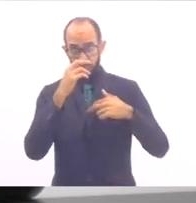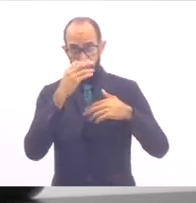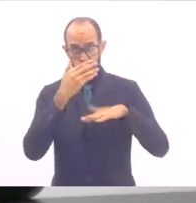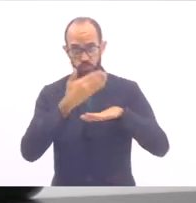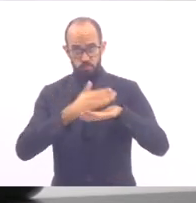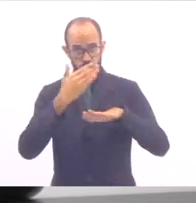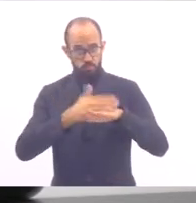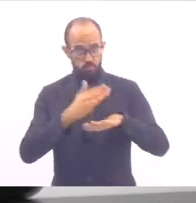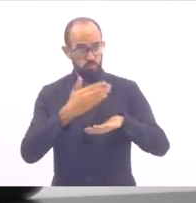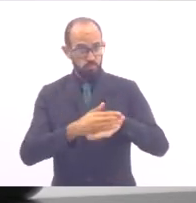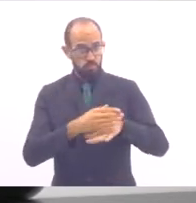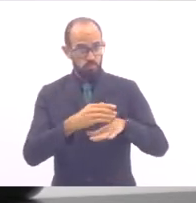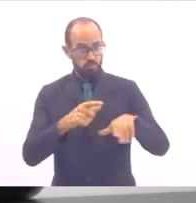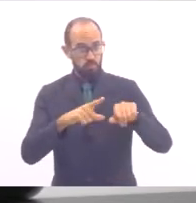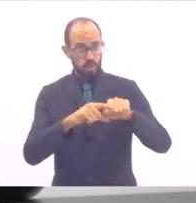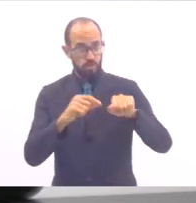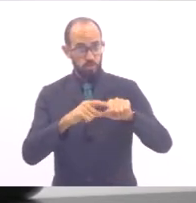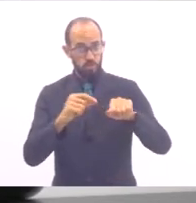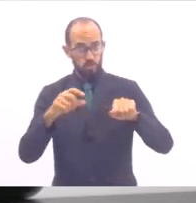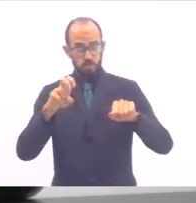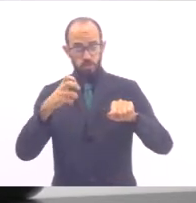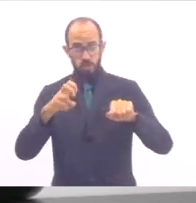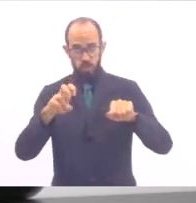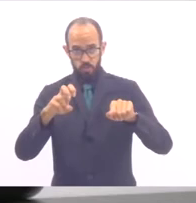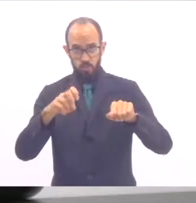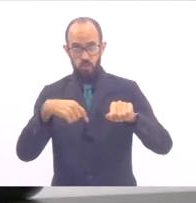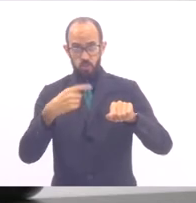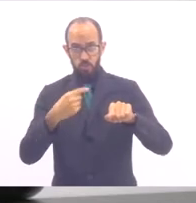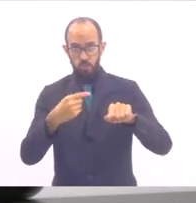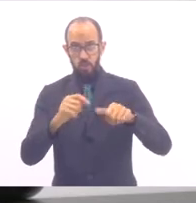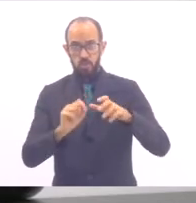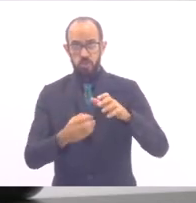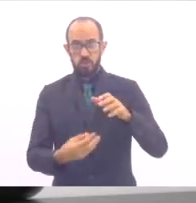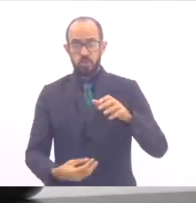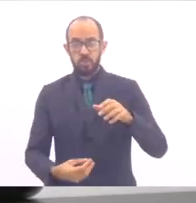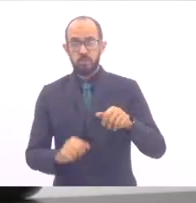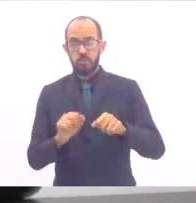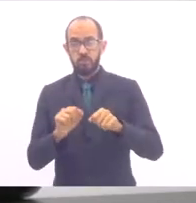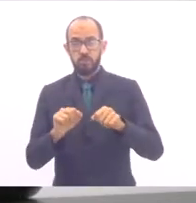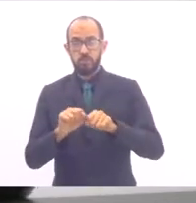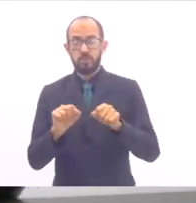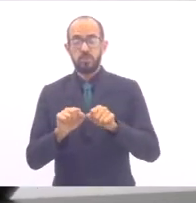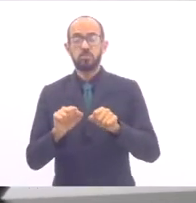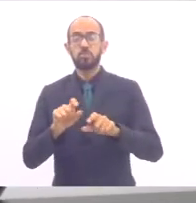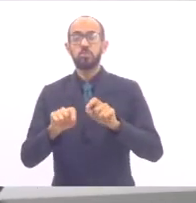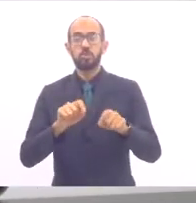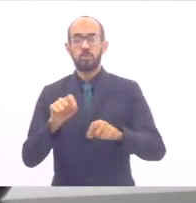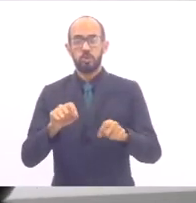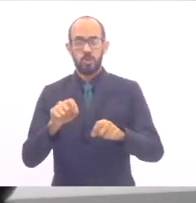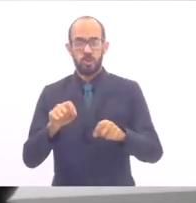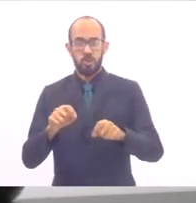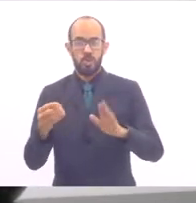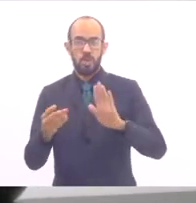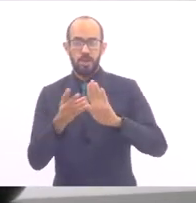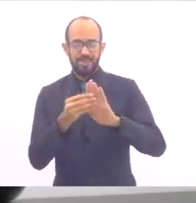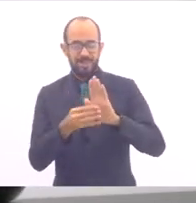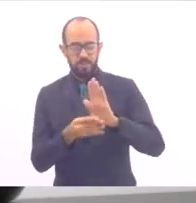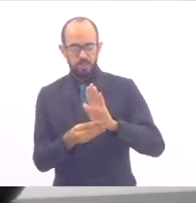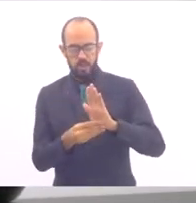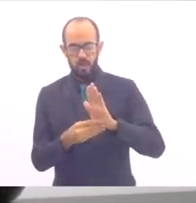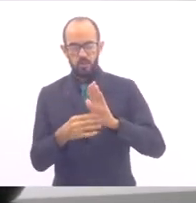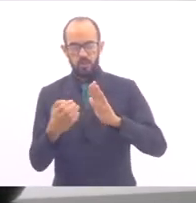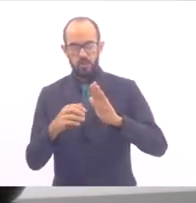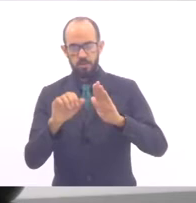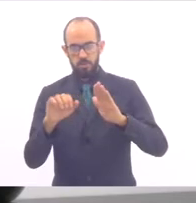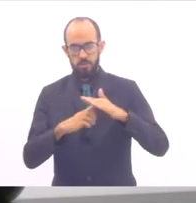os requisitos do artigo 5º, a gente habilitava essa associação, a cooperativa,